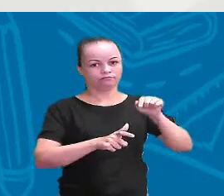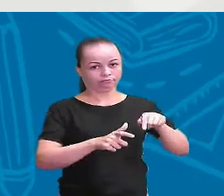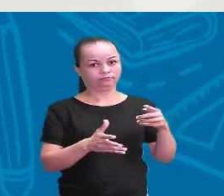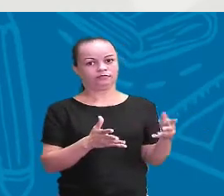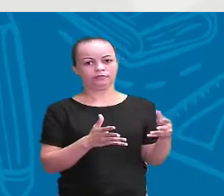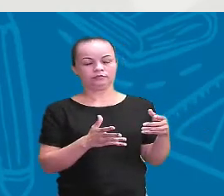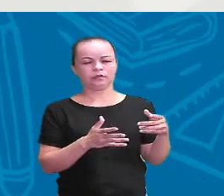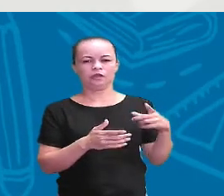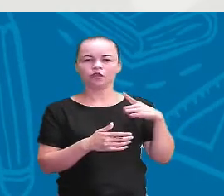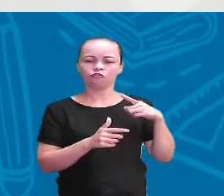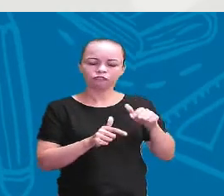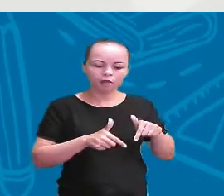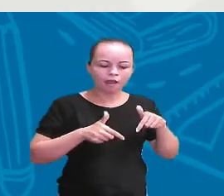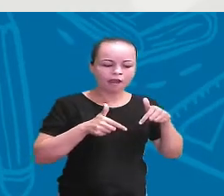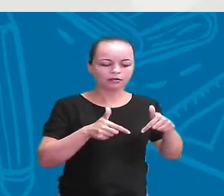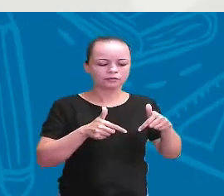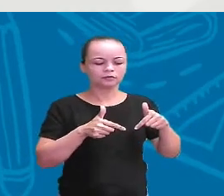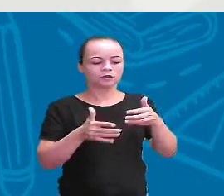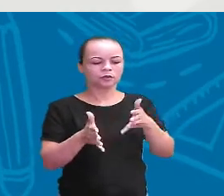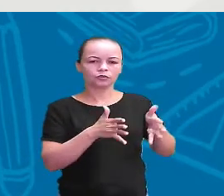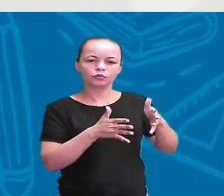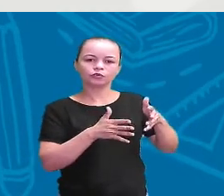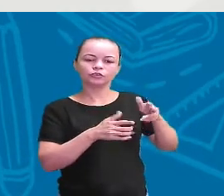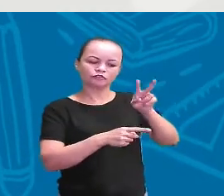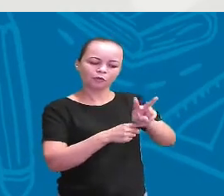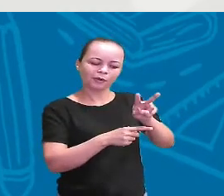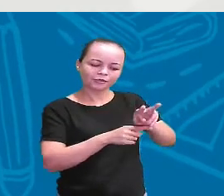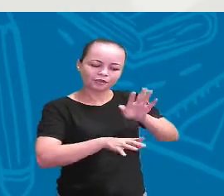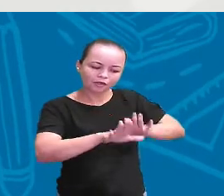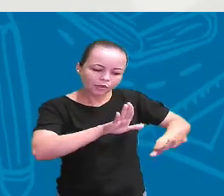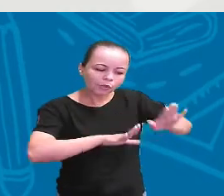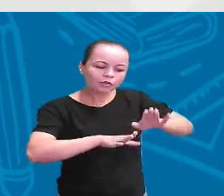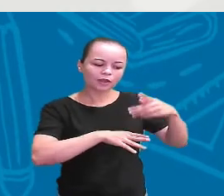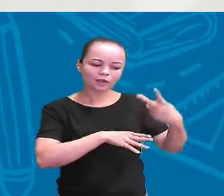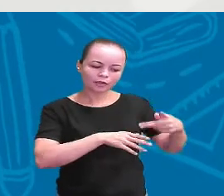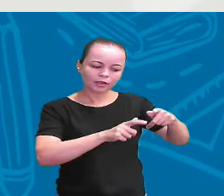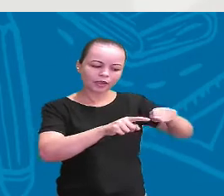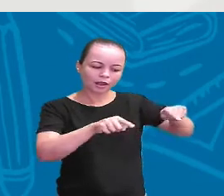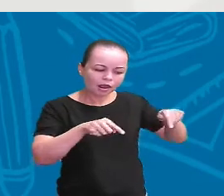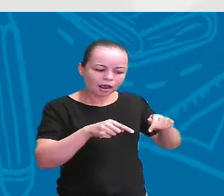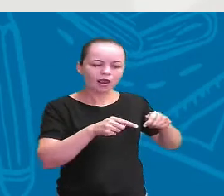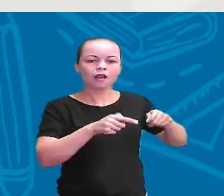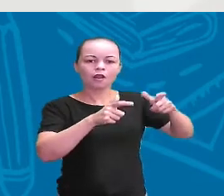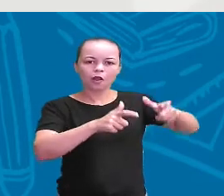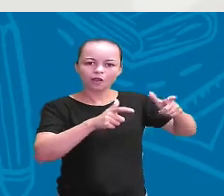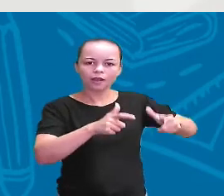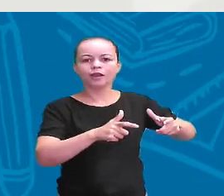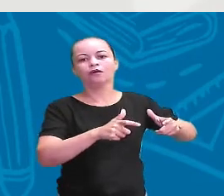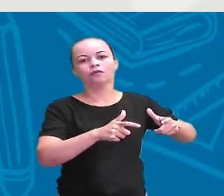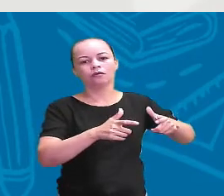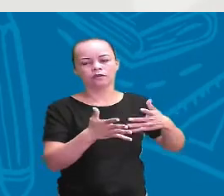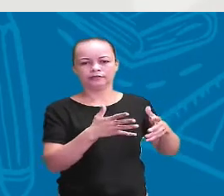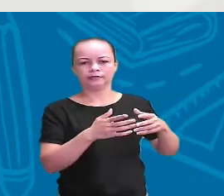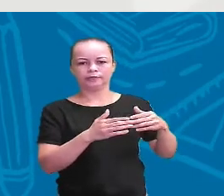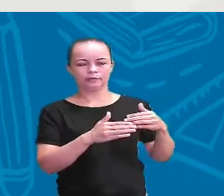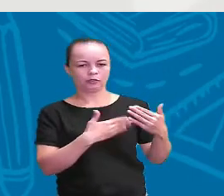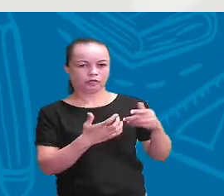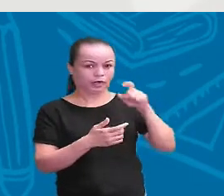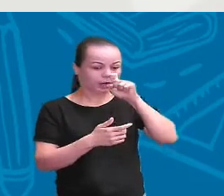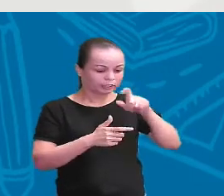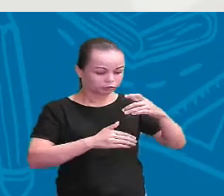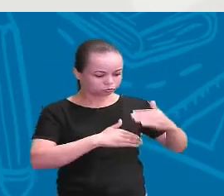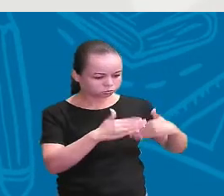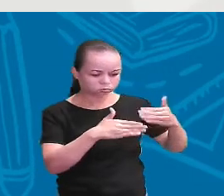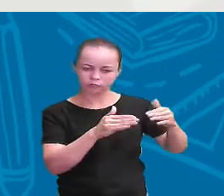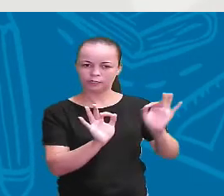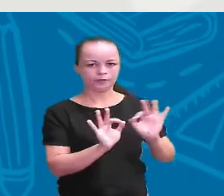ter atitudes onde vai preservar aquele ambiente do jeitinho que ele é, sem produzir mais lixo, entendeu?